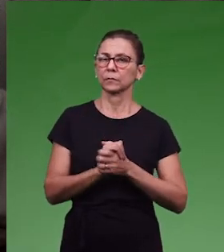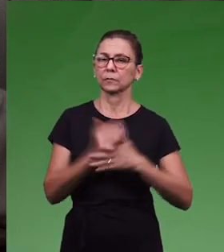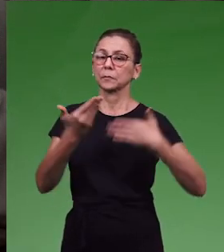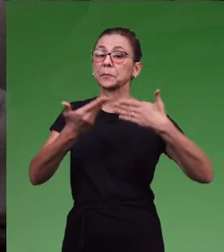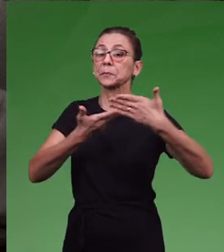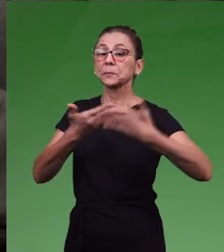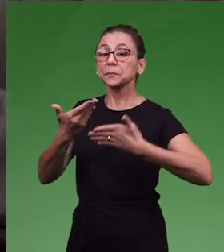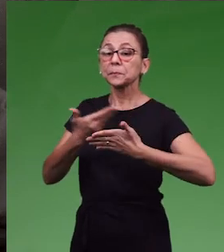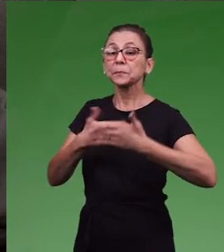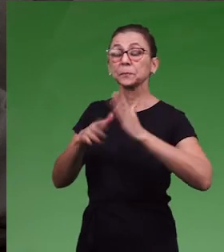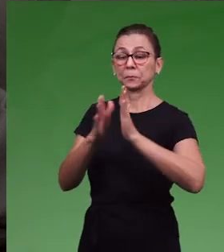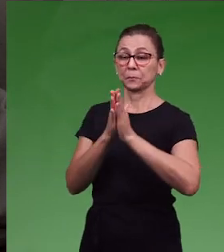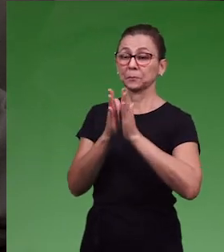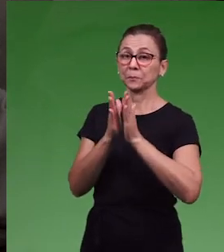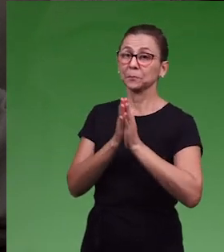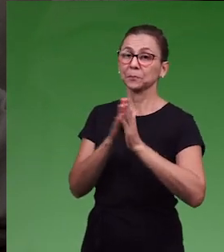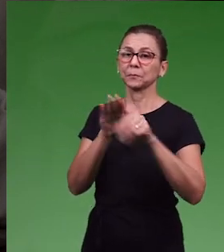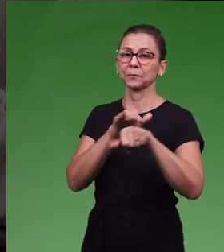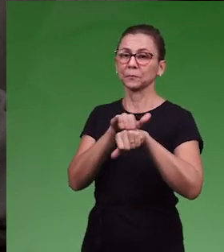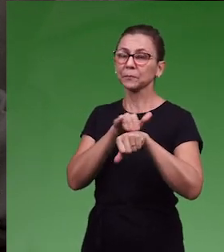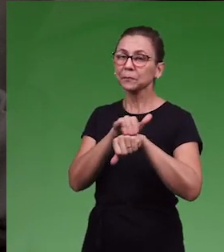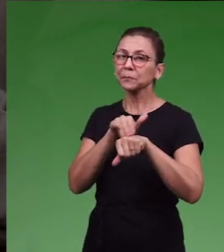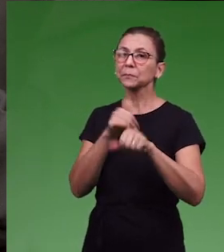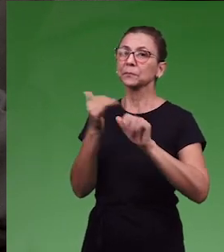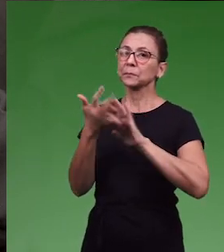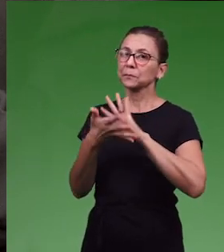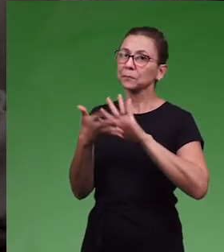primeira vez. Então,